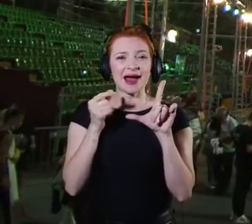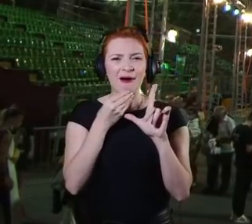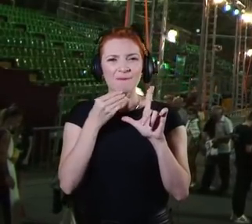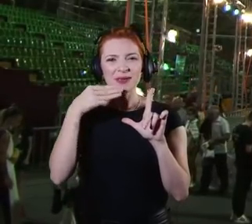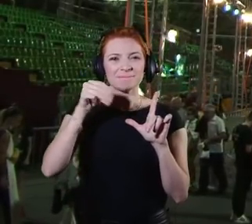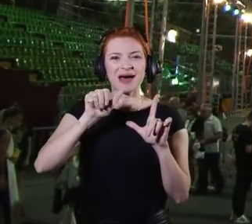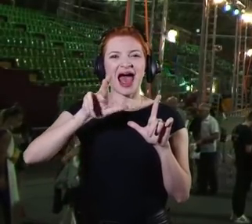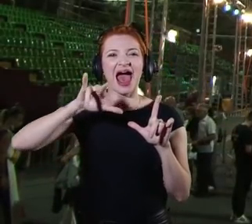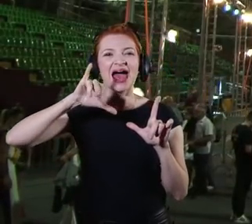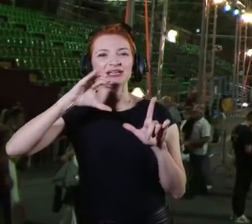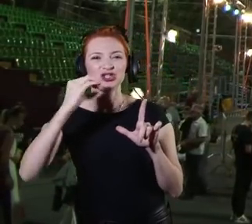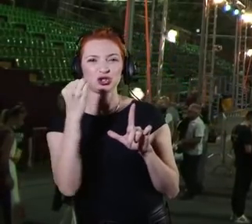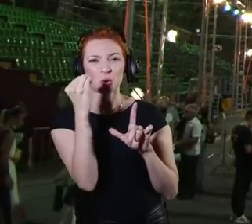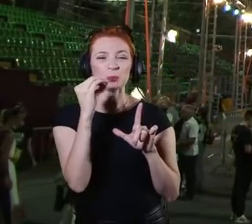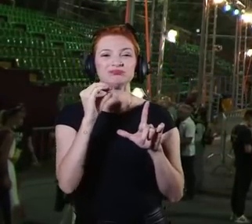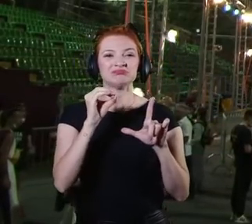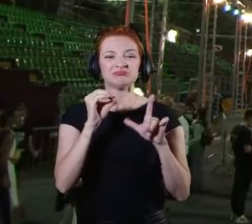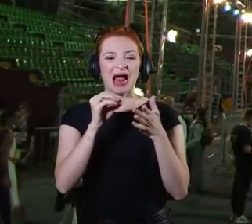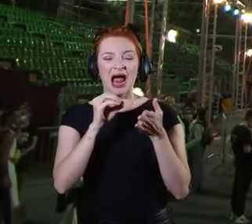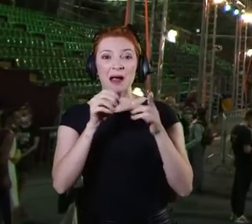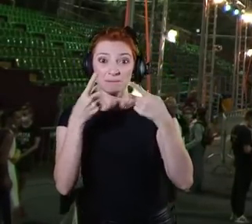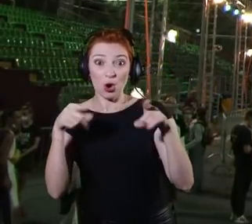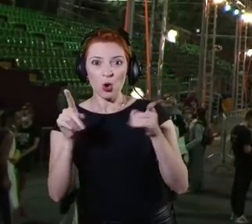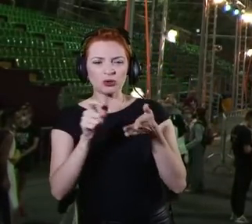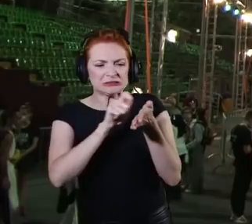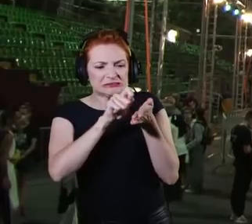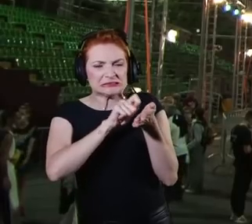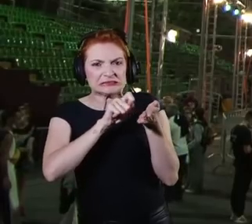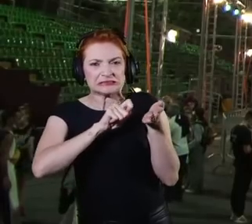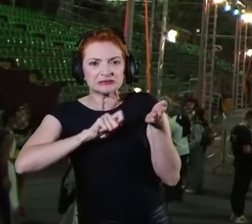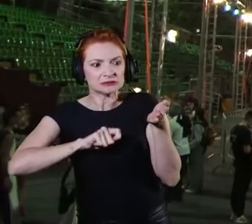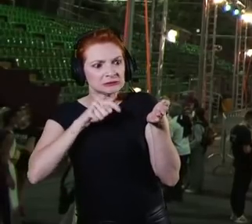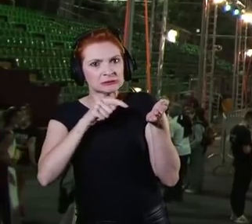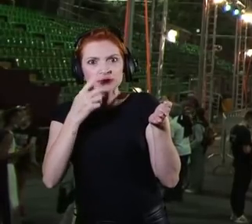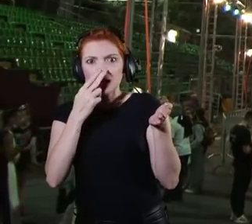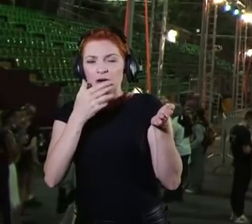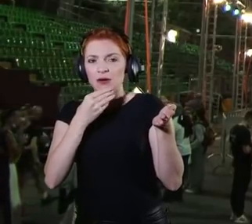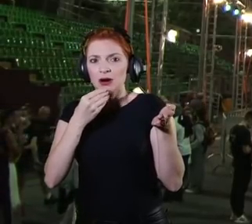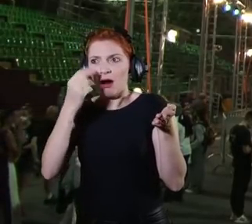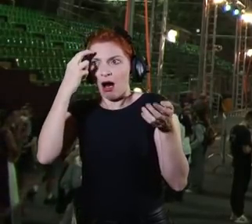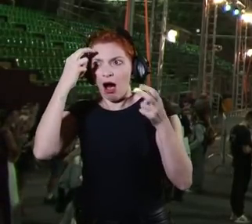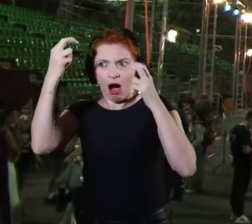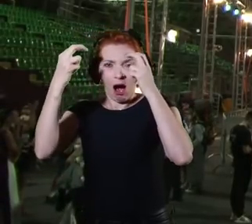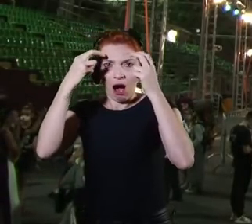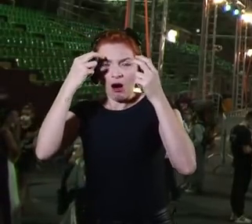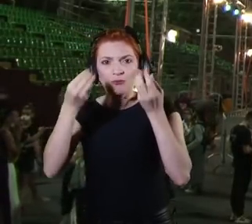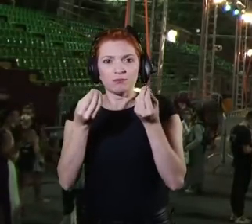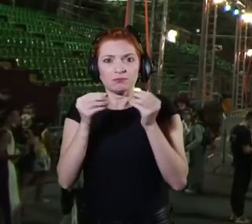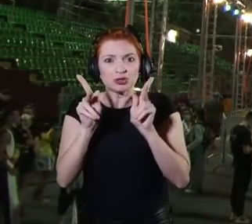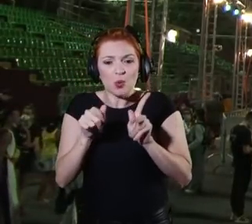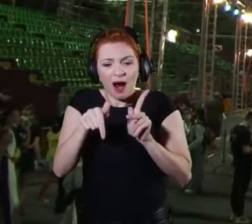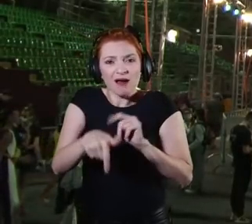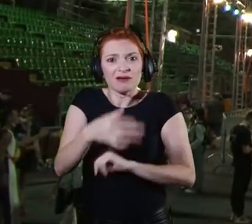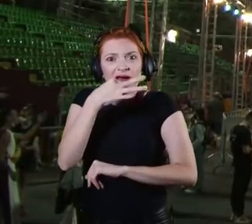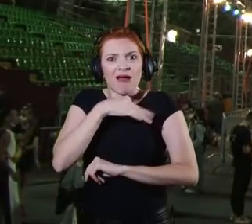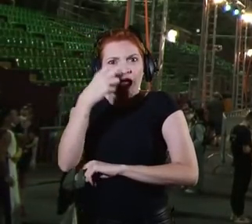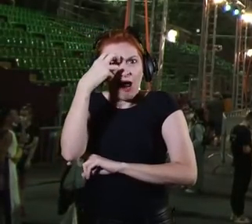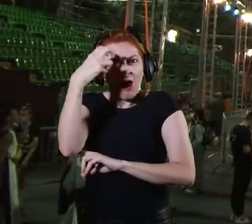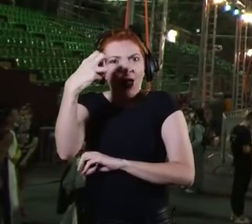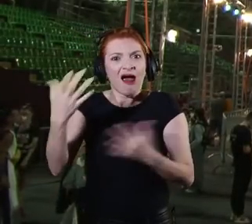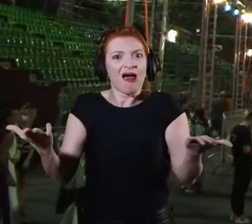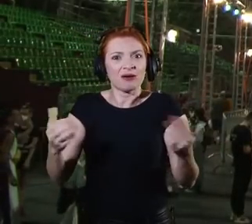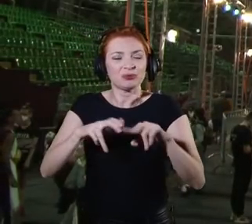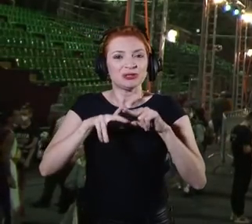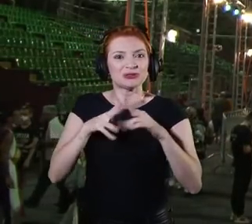assim para se analisar, né? A capacidade intelectual que tem a nossa gente. Então, parabéns a tudo. E aquilo que eu disse, o